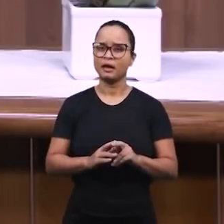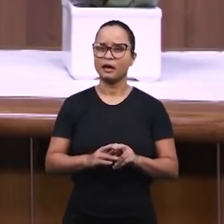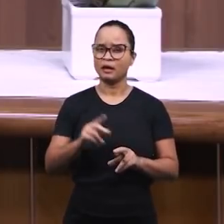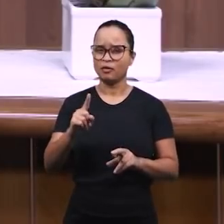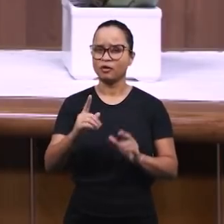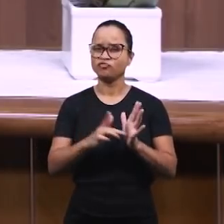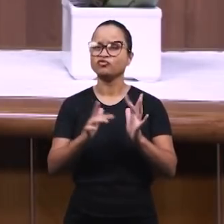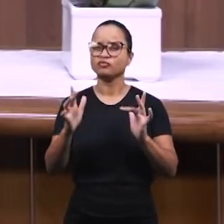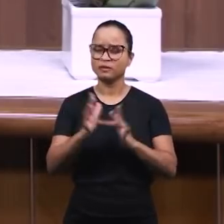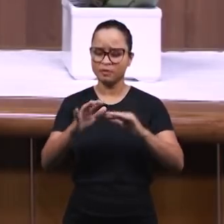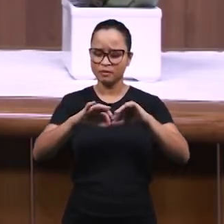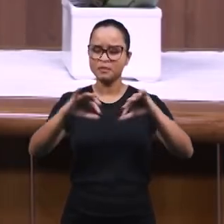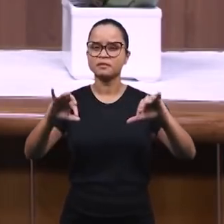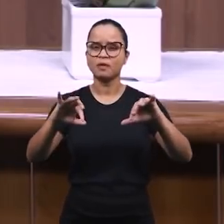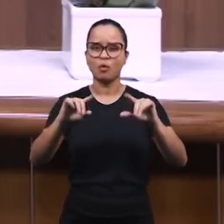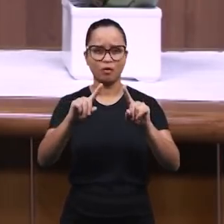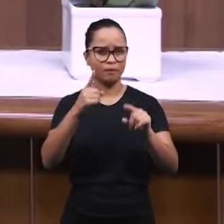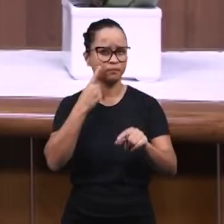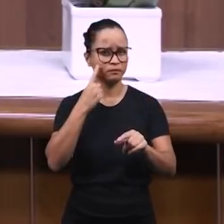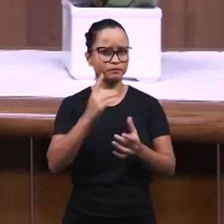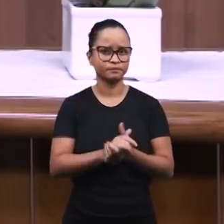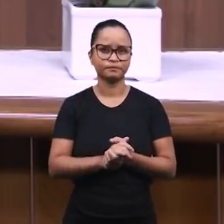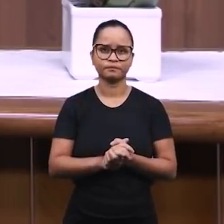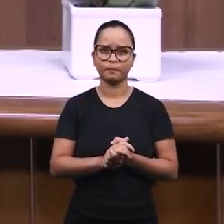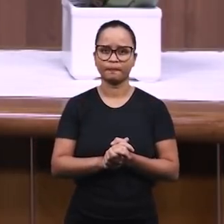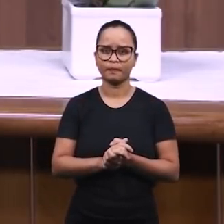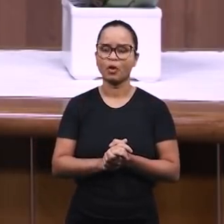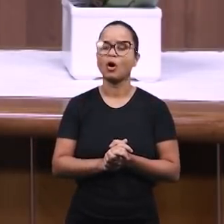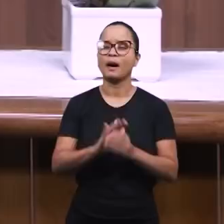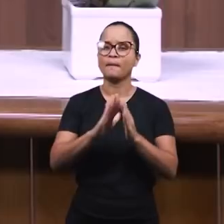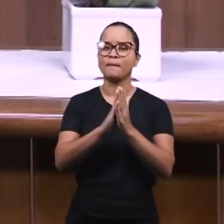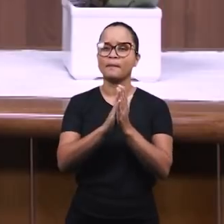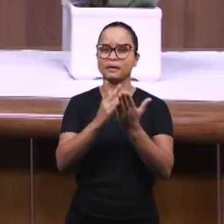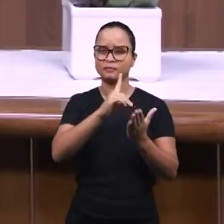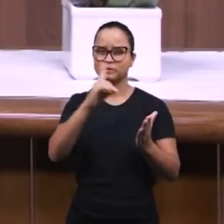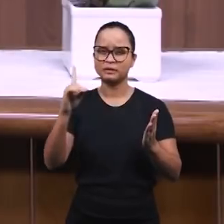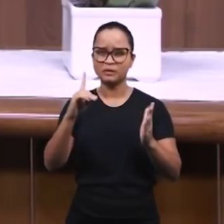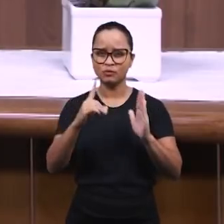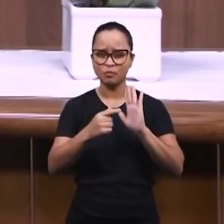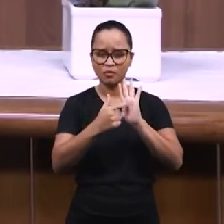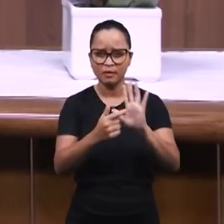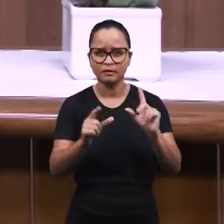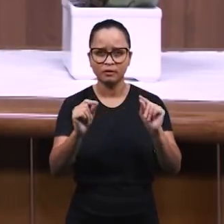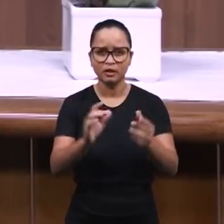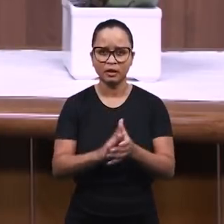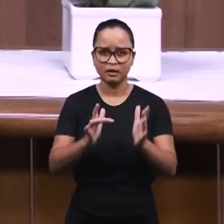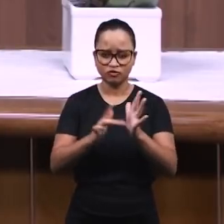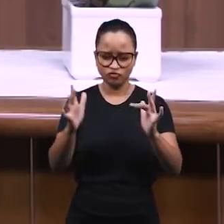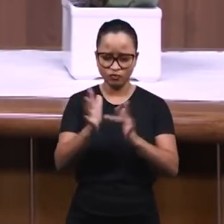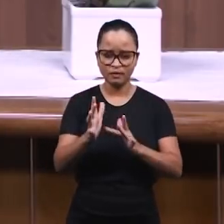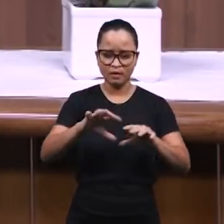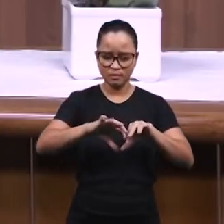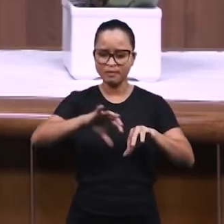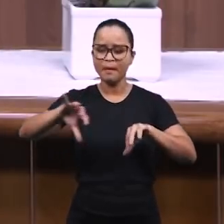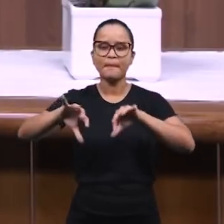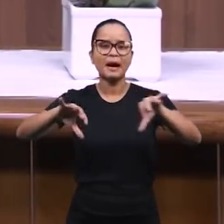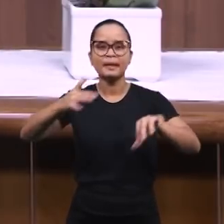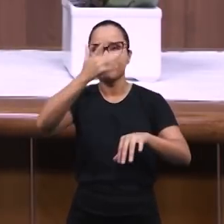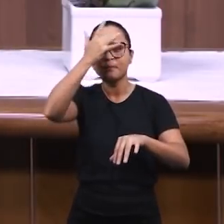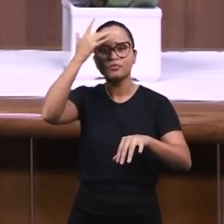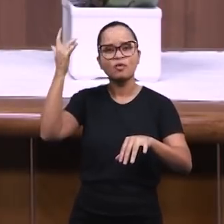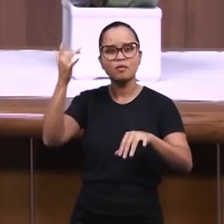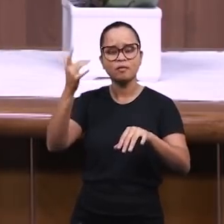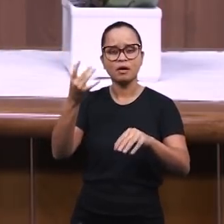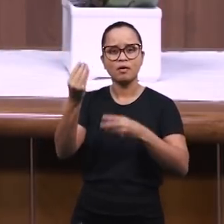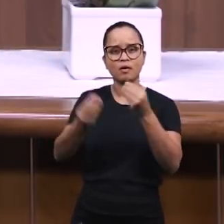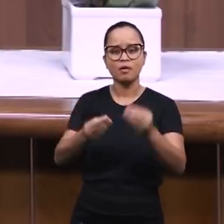queremos chamar a atenção para isso. A Bíblia diz que o Senhor não faz acepção de pessoas, ou seja, o Senhor não distingue